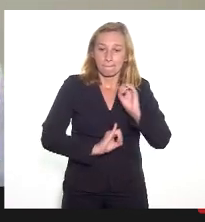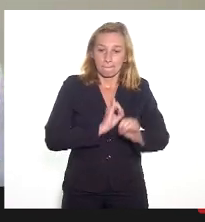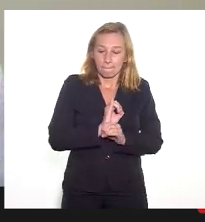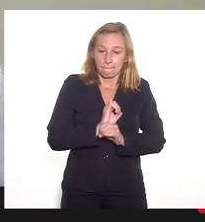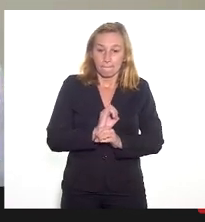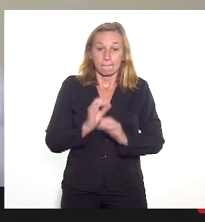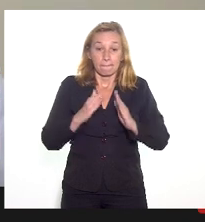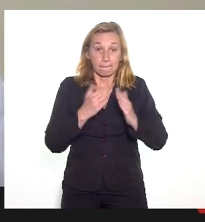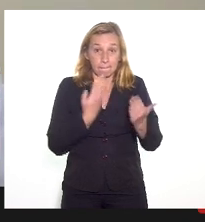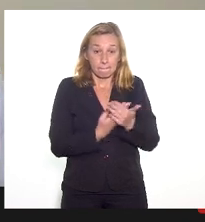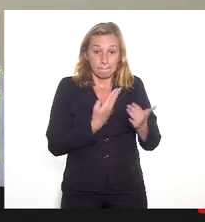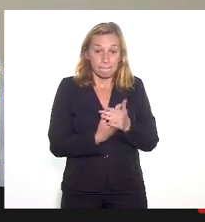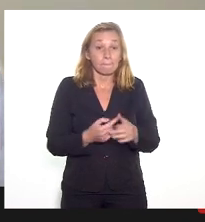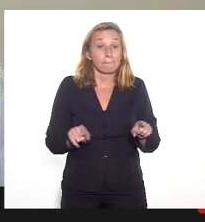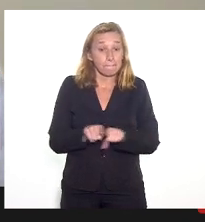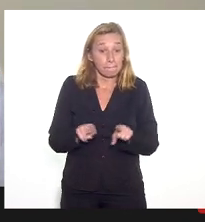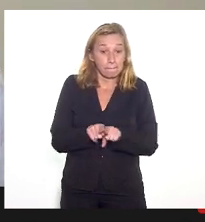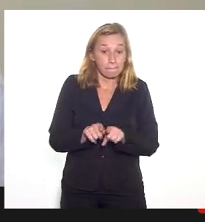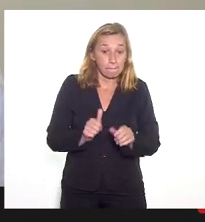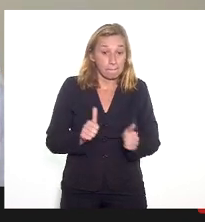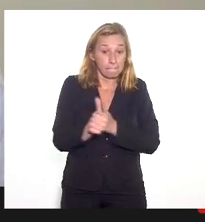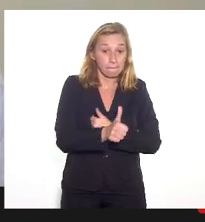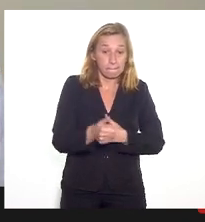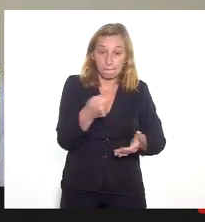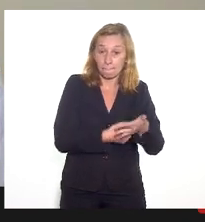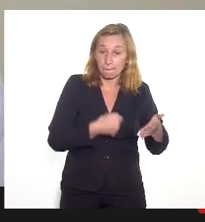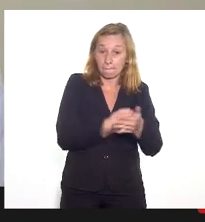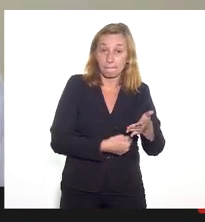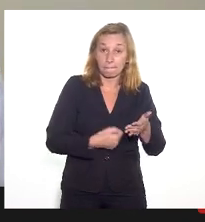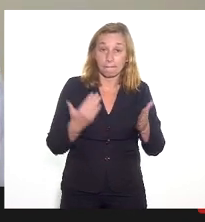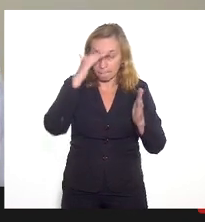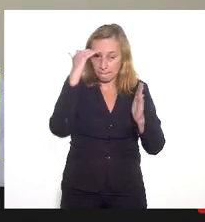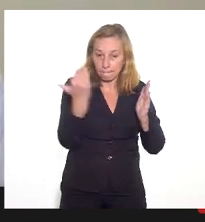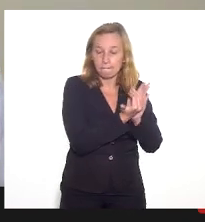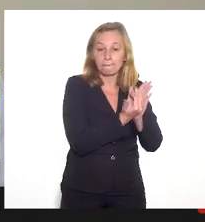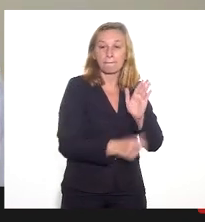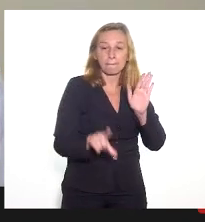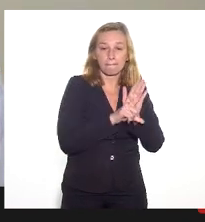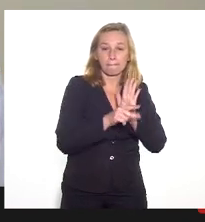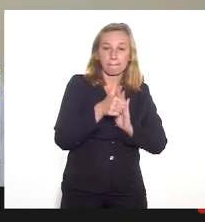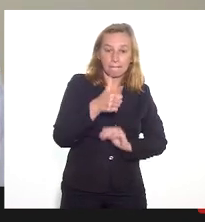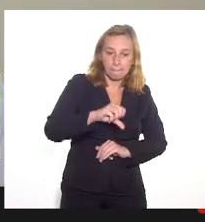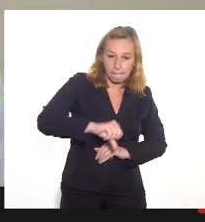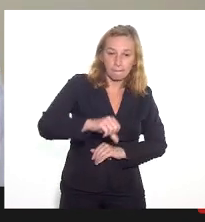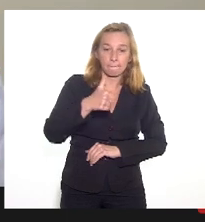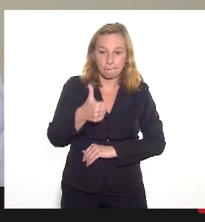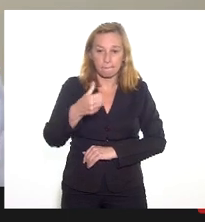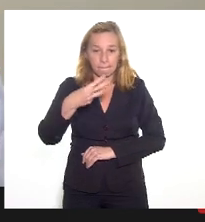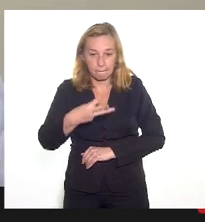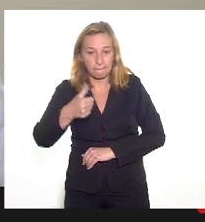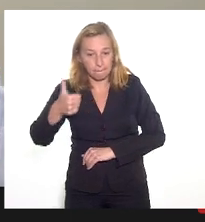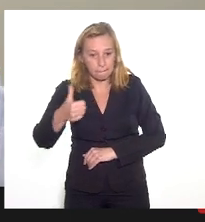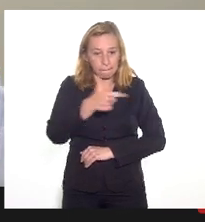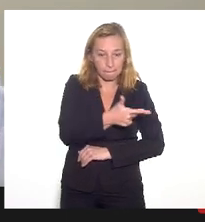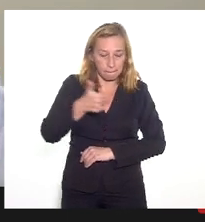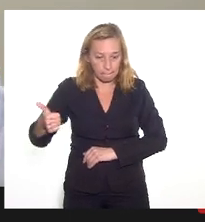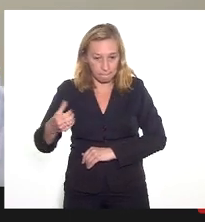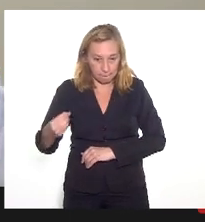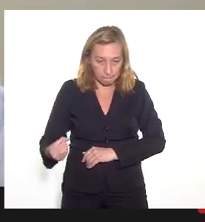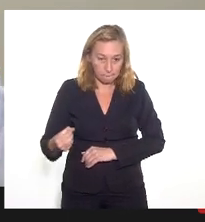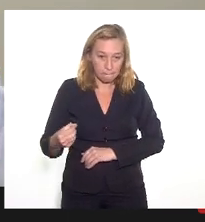nas escolas e também a frente entrar na luta pelo cumprimento da Lei 9131 de 2020, que instituiu o Plano de